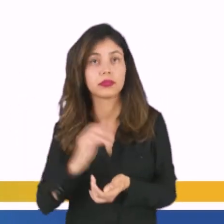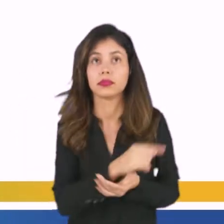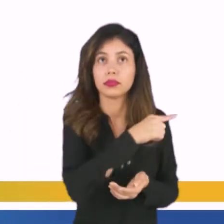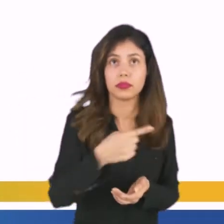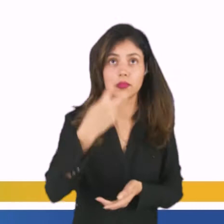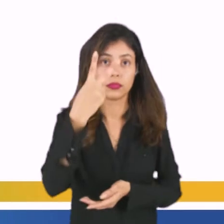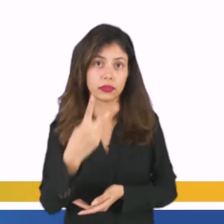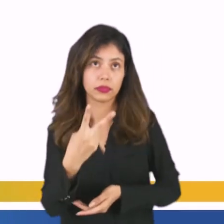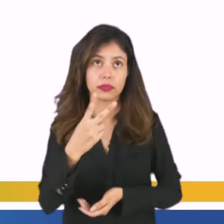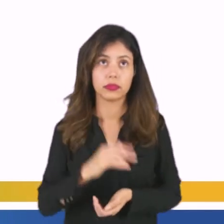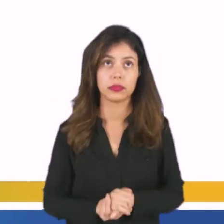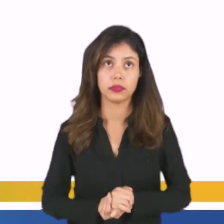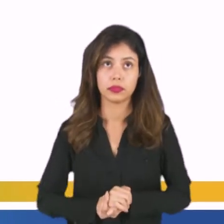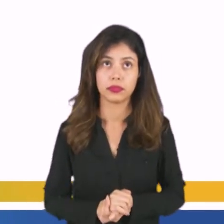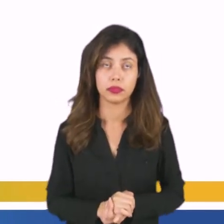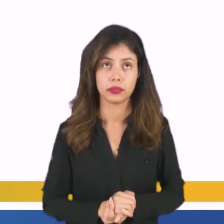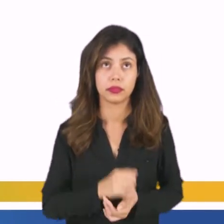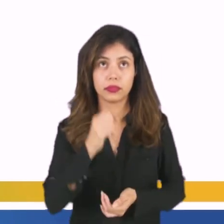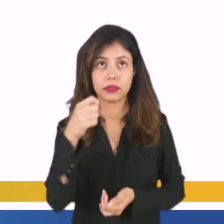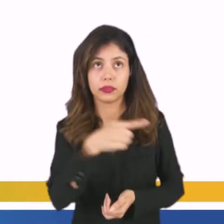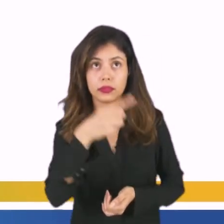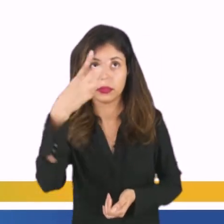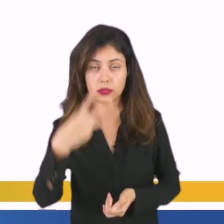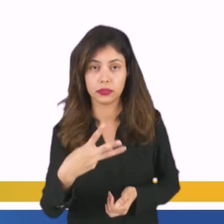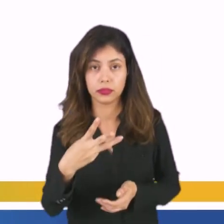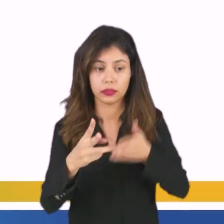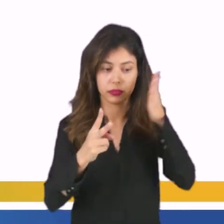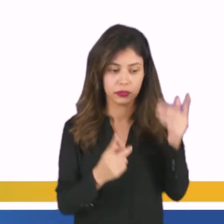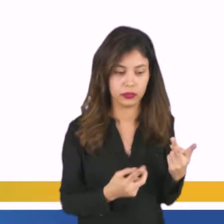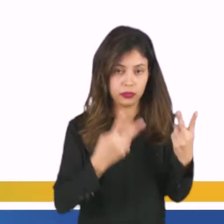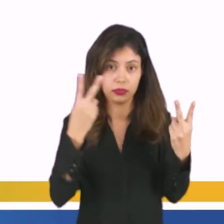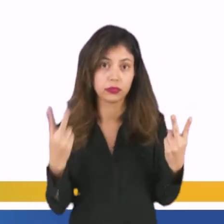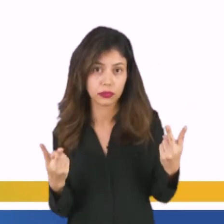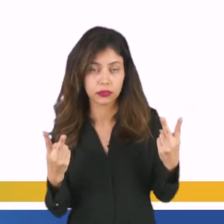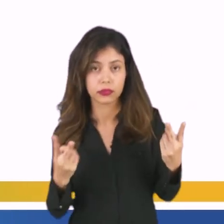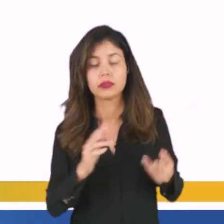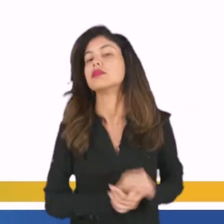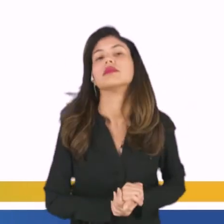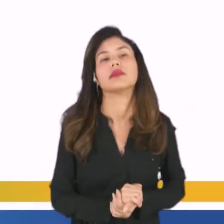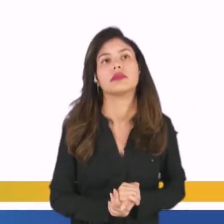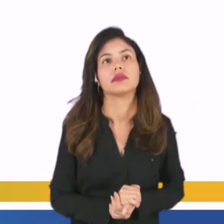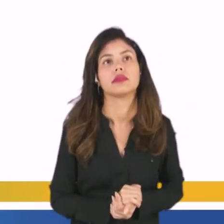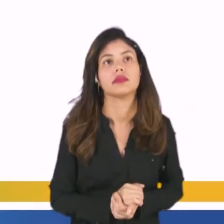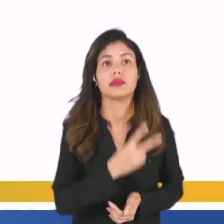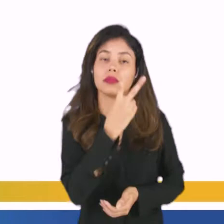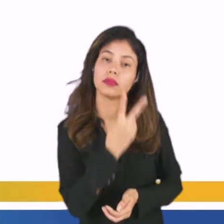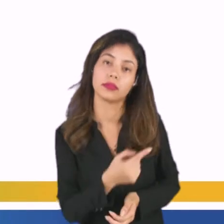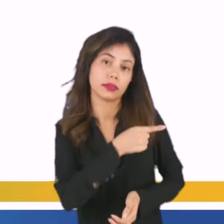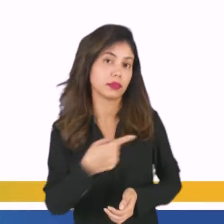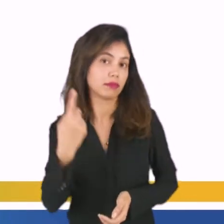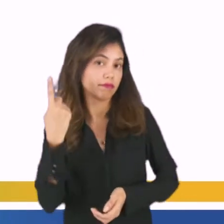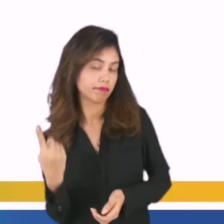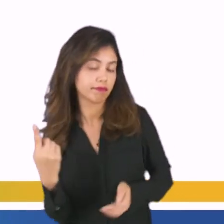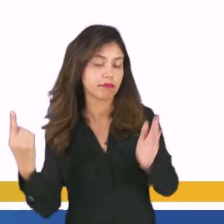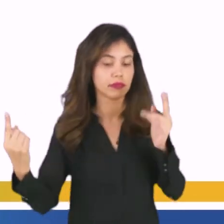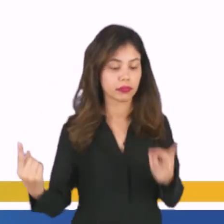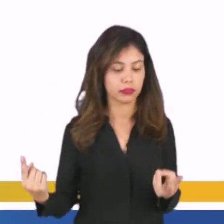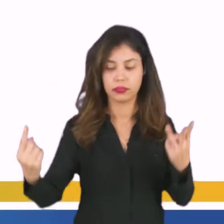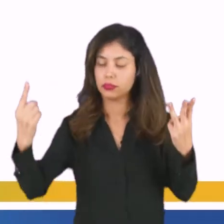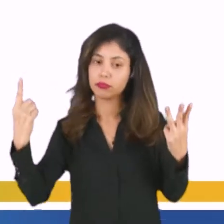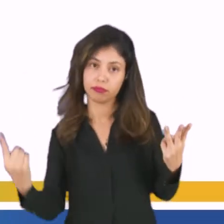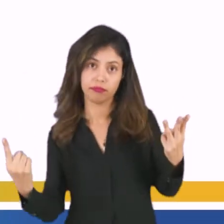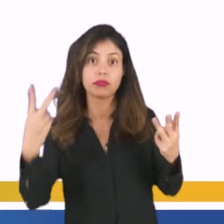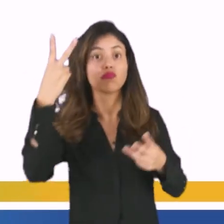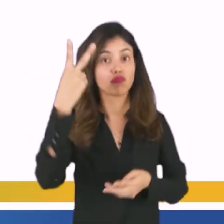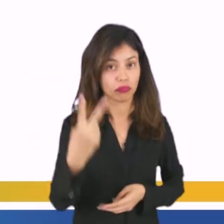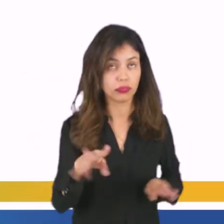Então, menos 2 para o menos 3 tem um intervalo de 2. De 2 para menos 1, um intervalo de 2